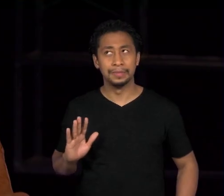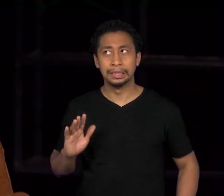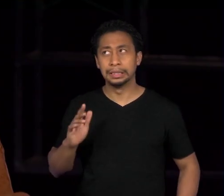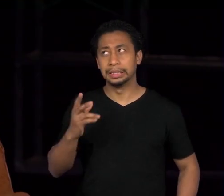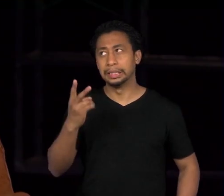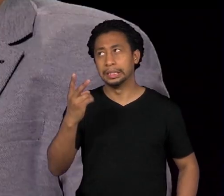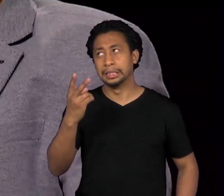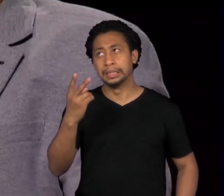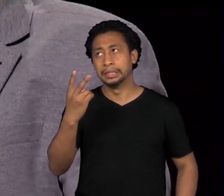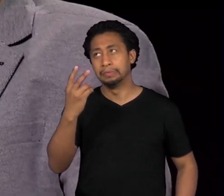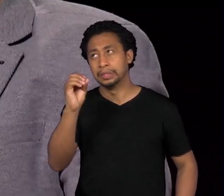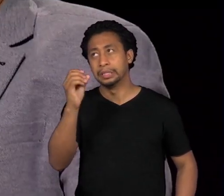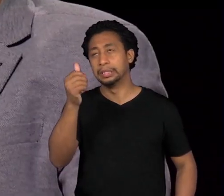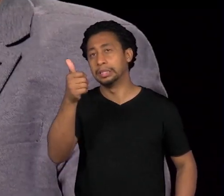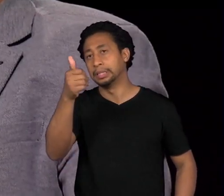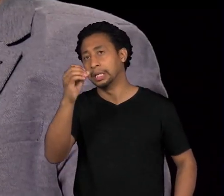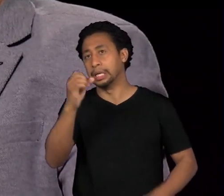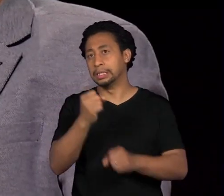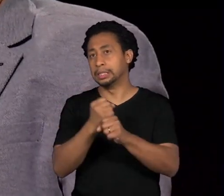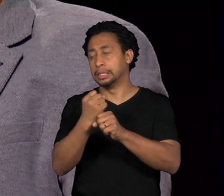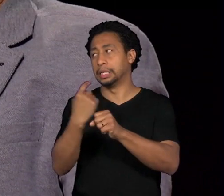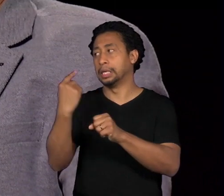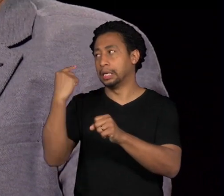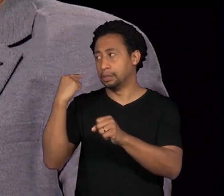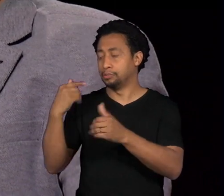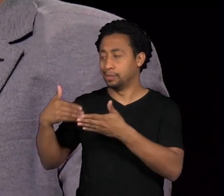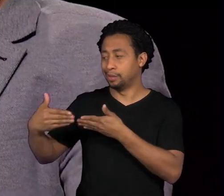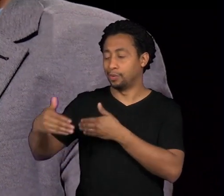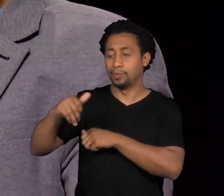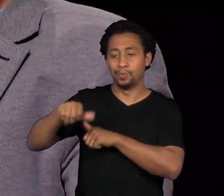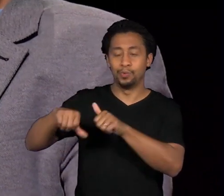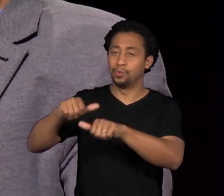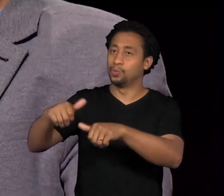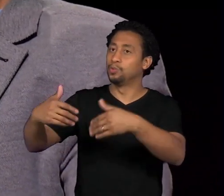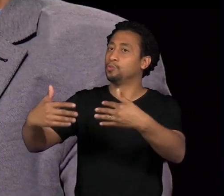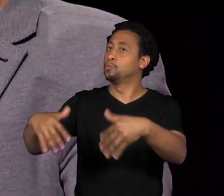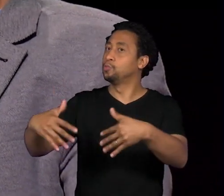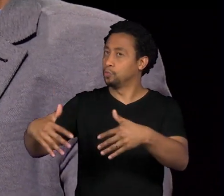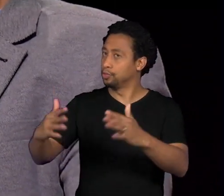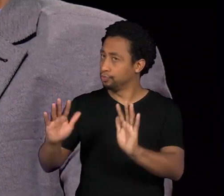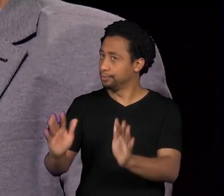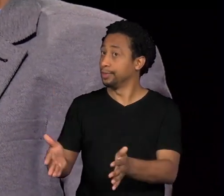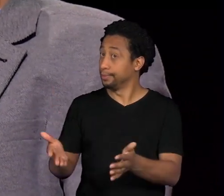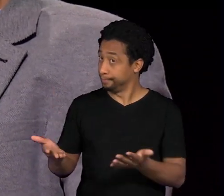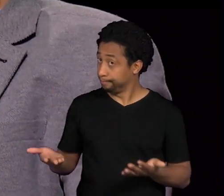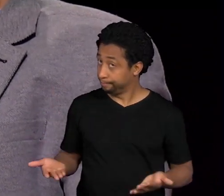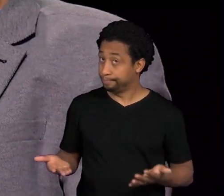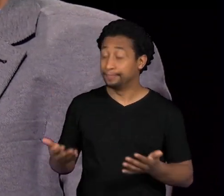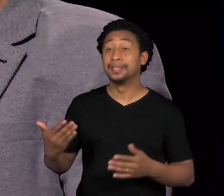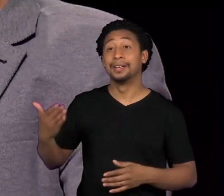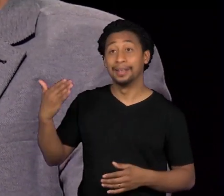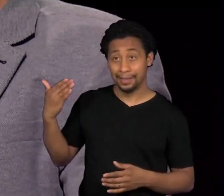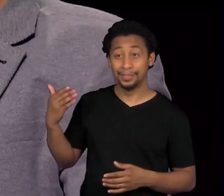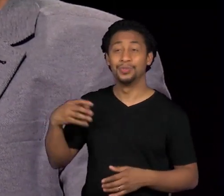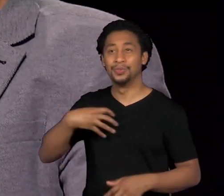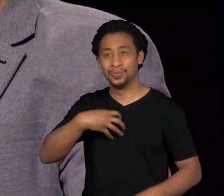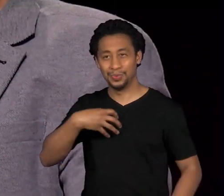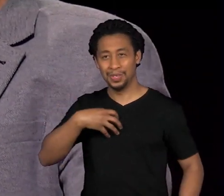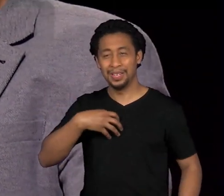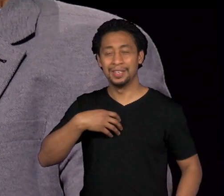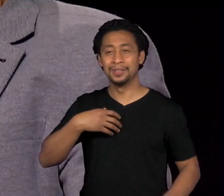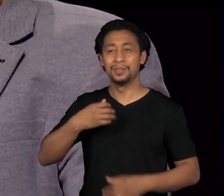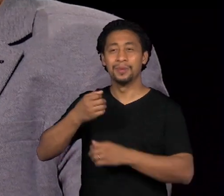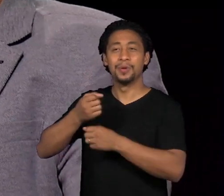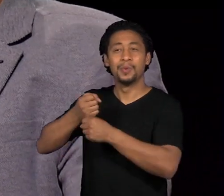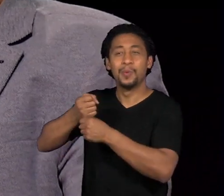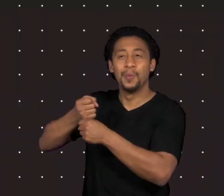20 anos né eles trouxeram modificações muito substantivas né então o o frevo quando a gente fala do frevo